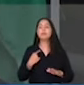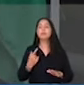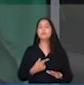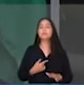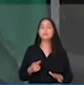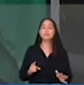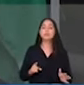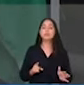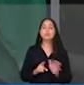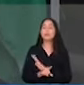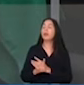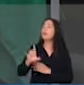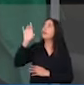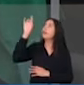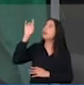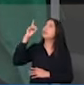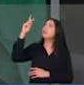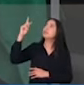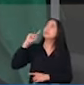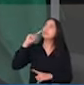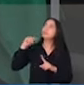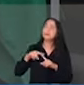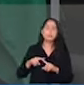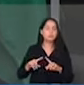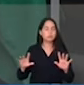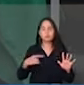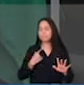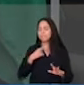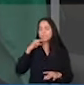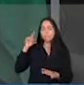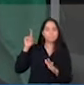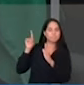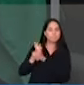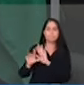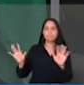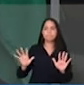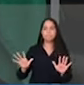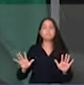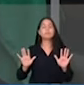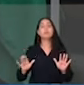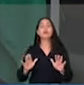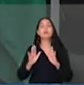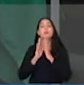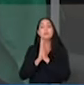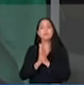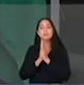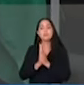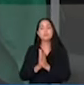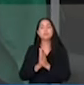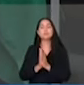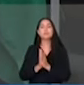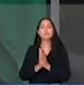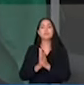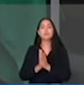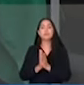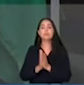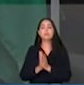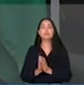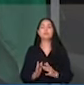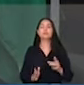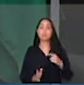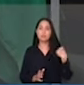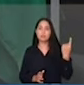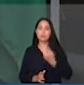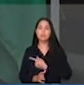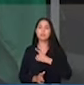desígnios de Deus rogo a ele para que tenha recebido a nossa querida